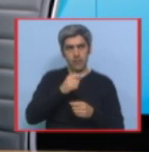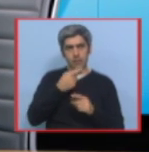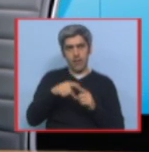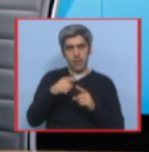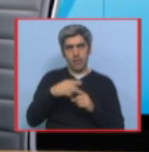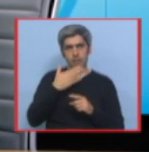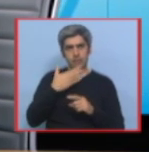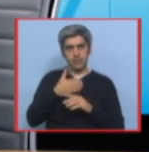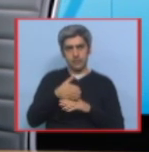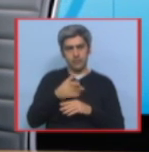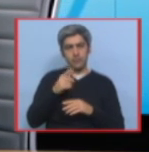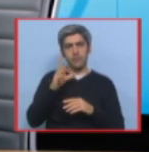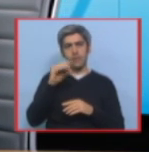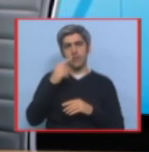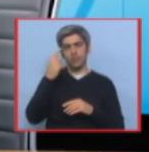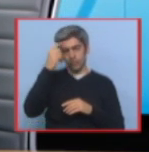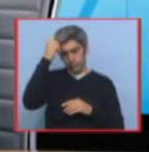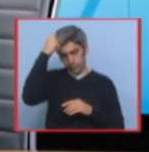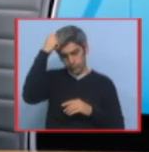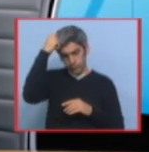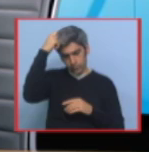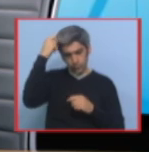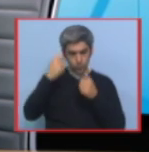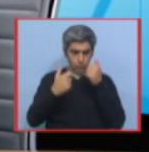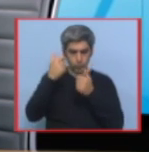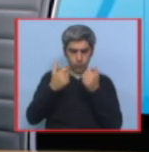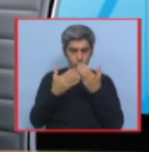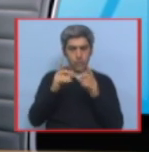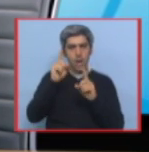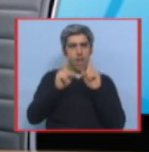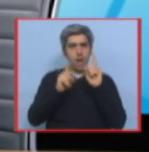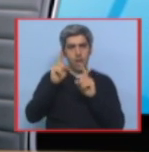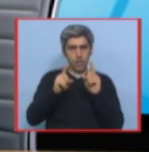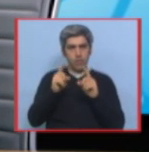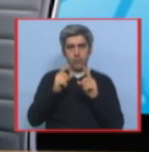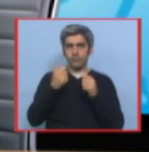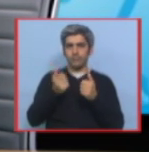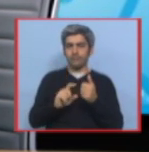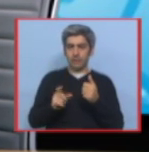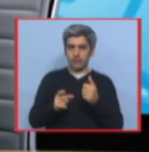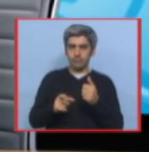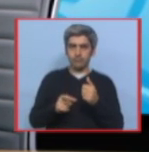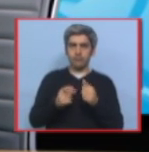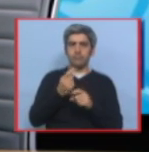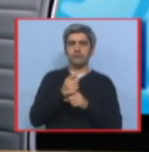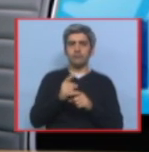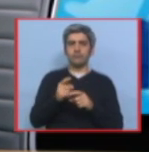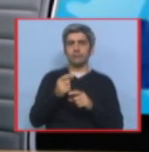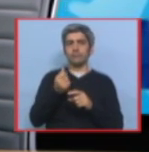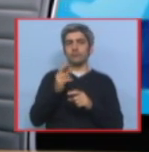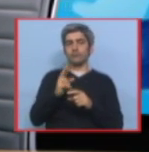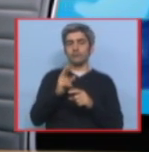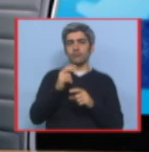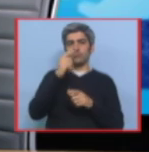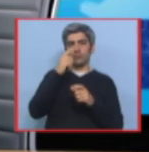acessível. Foi lançado um concurso, um leilão que não correu bem, porque os preços a